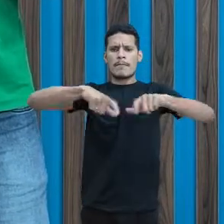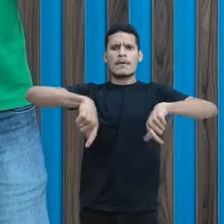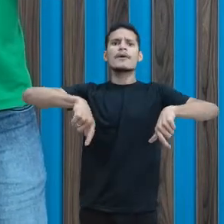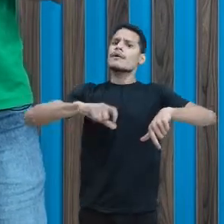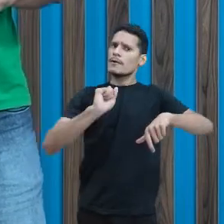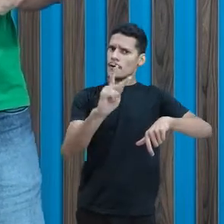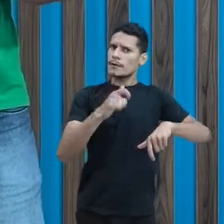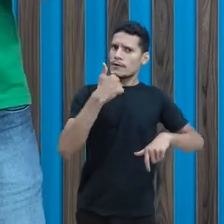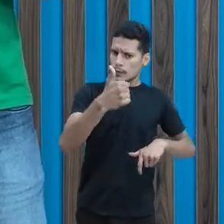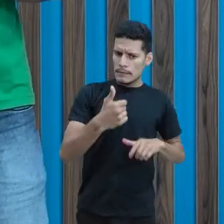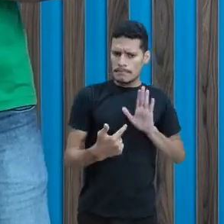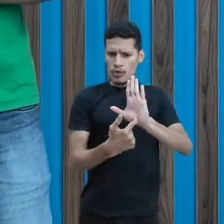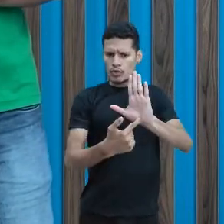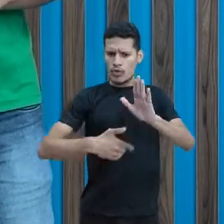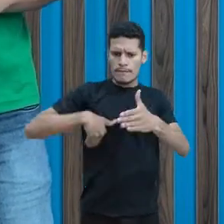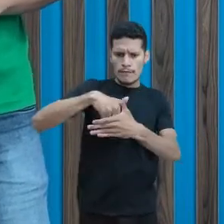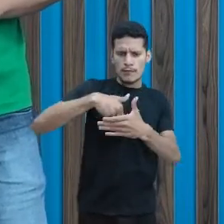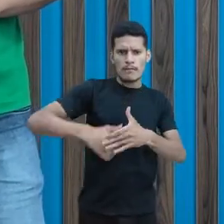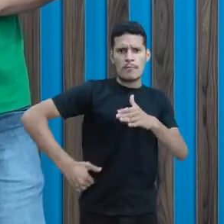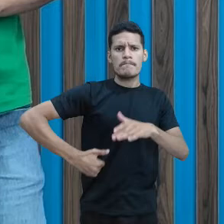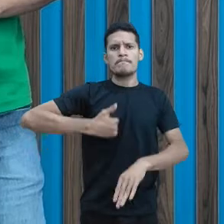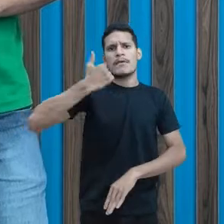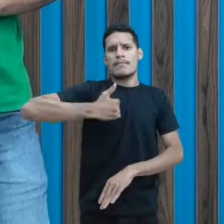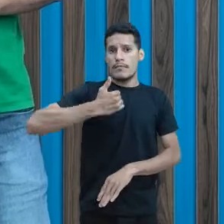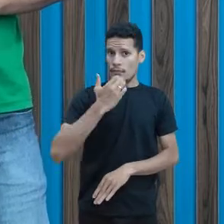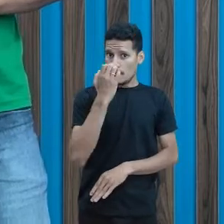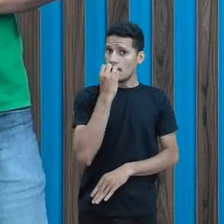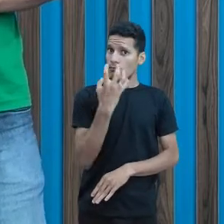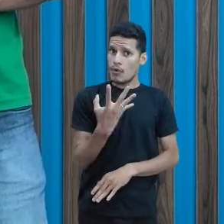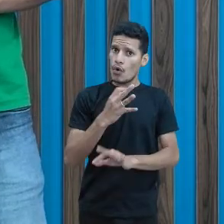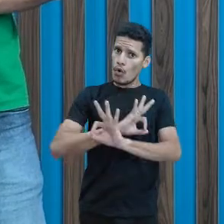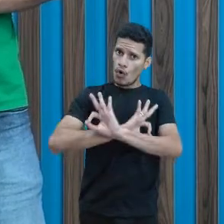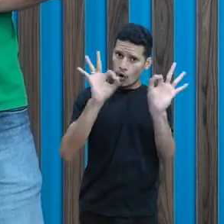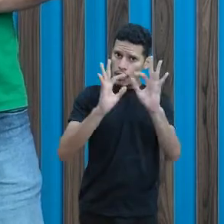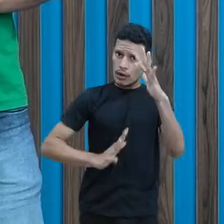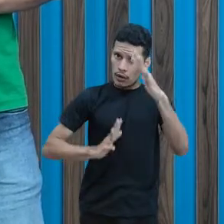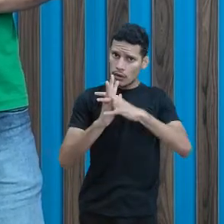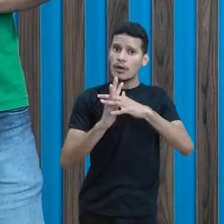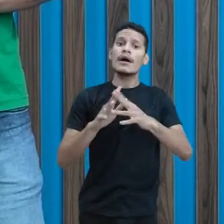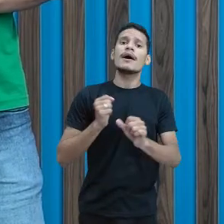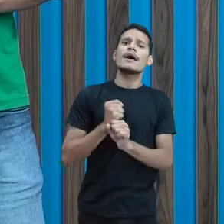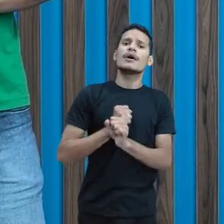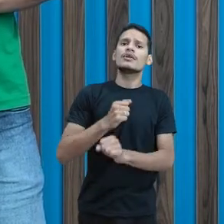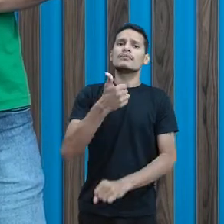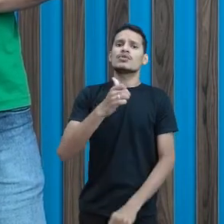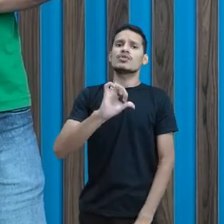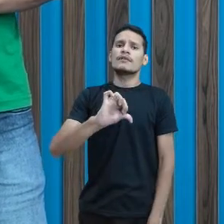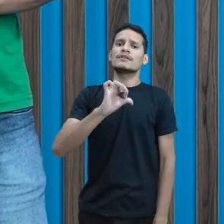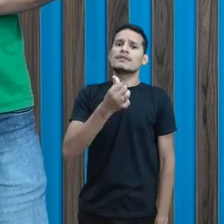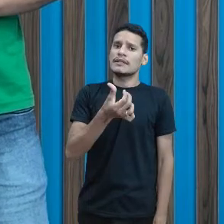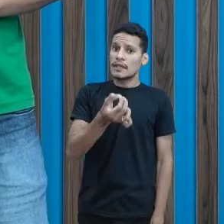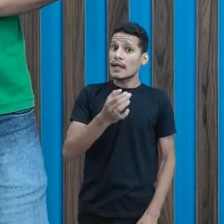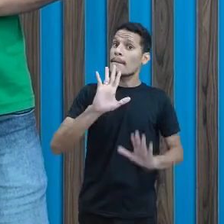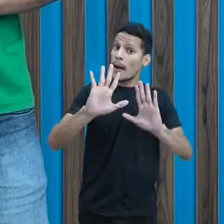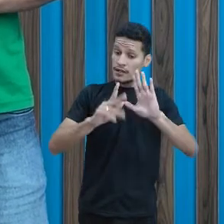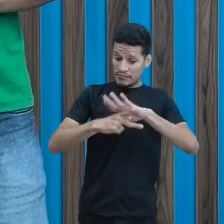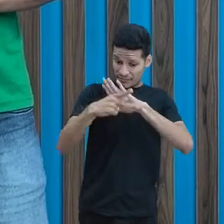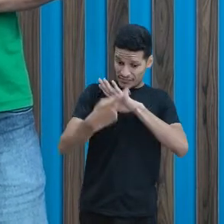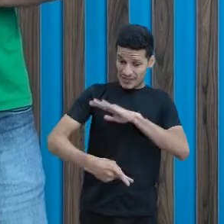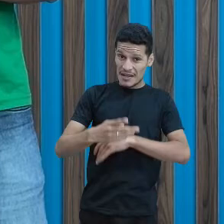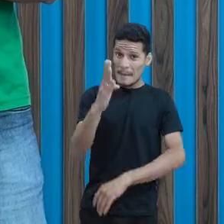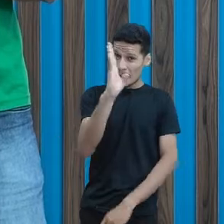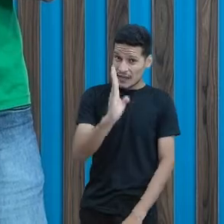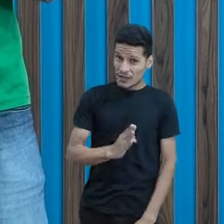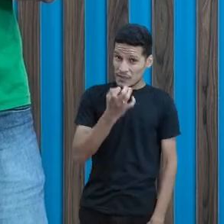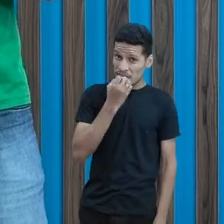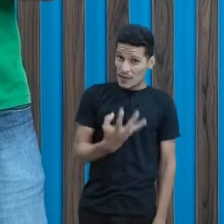brilhou e mostrou que era um futebol de primeira, né, em 1970, o Brasil não estava numa situação tão boa assim, não. Né? Então,